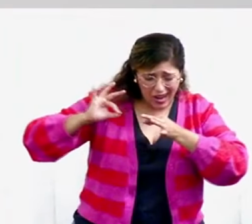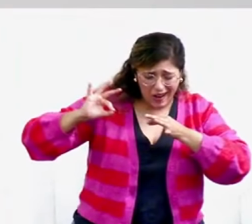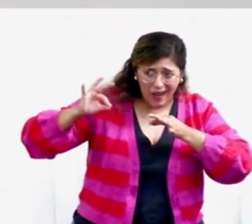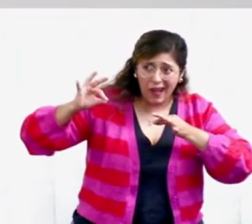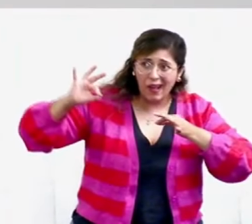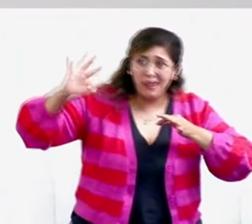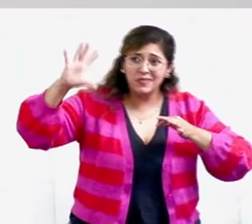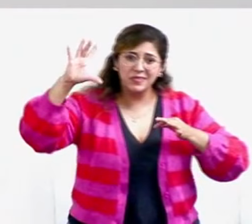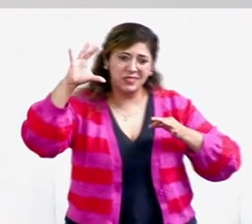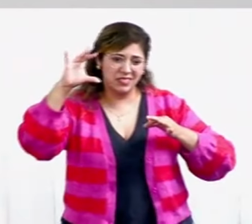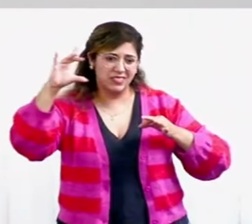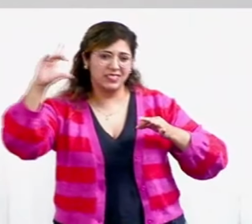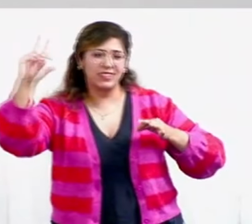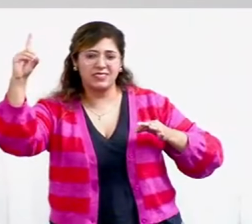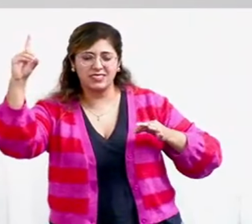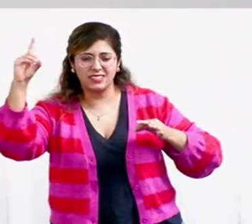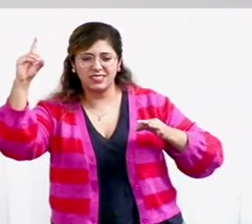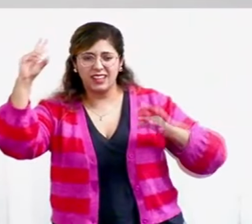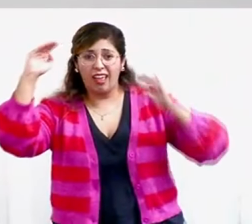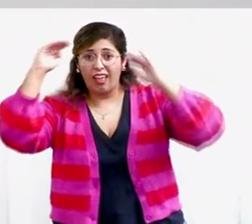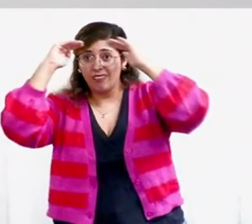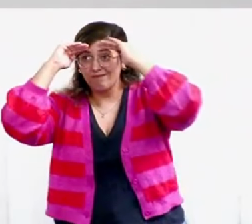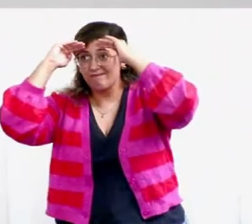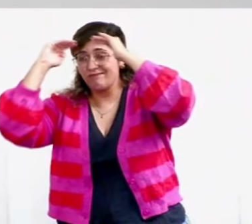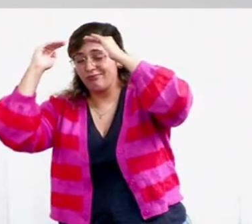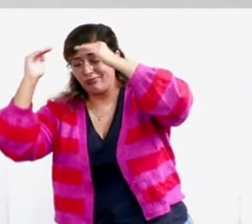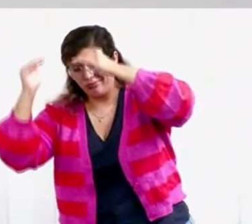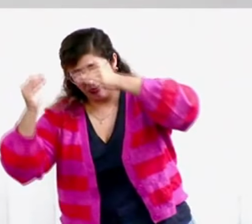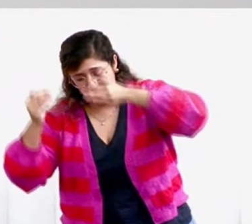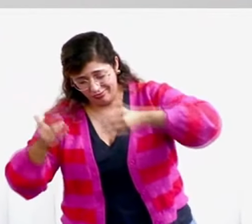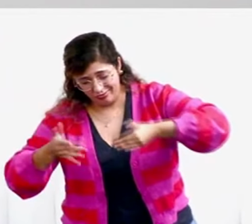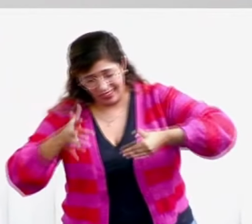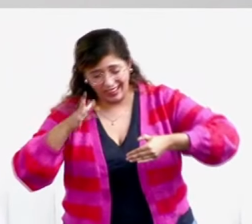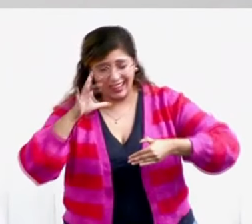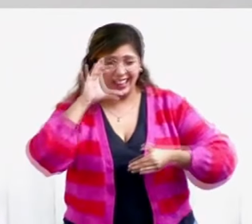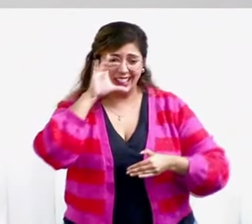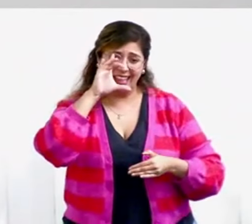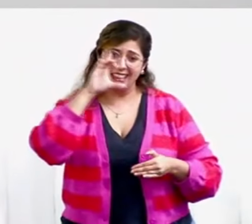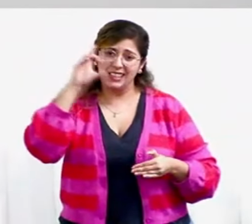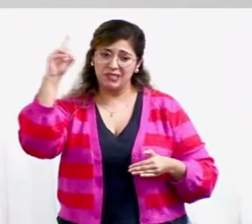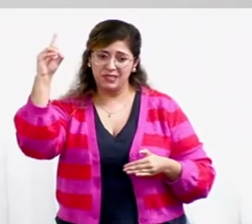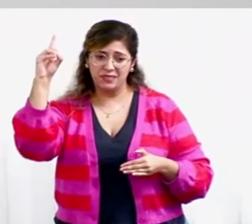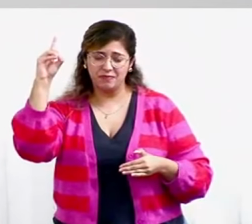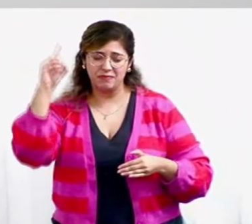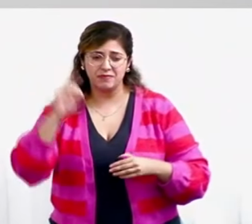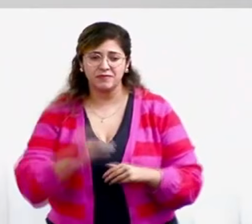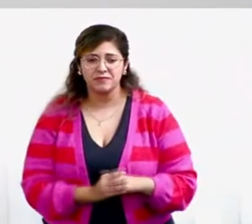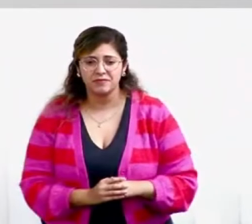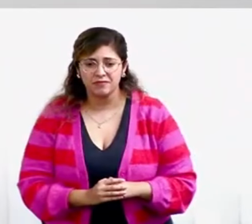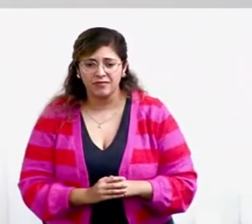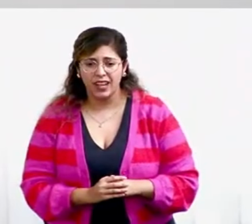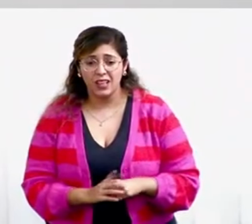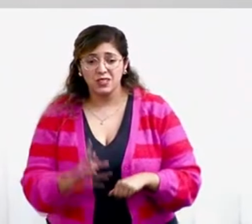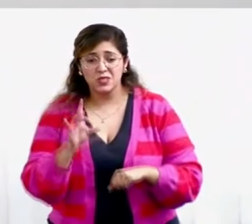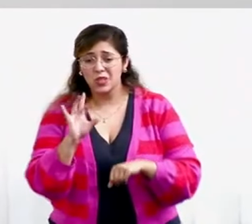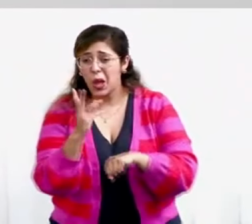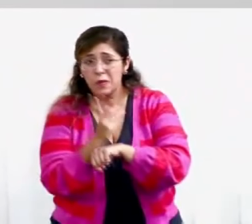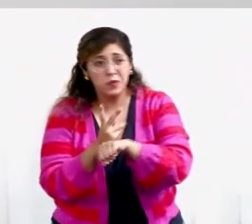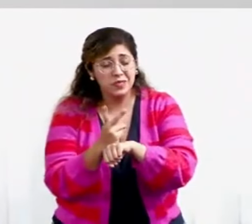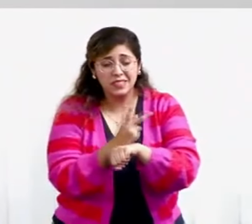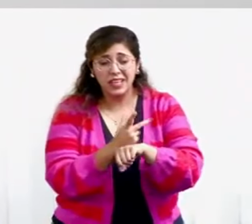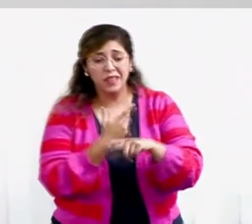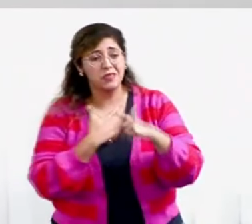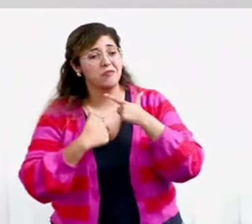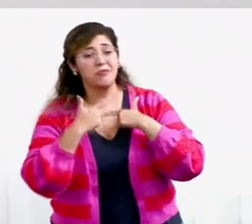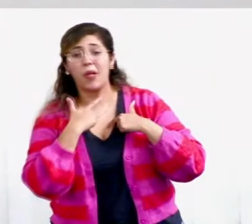um discernimento ético, sem um discernimento moral. Por isso a imoralidade passa a ser um estilo de